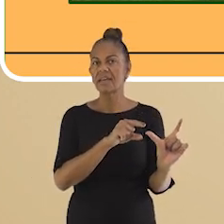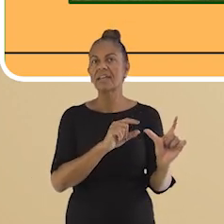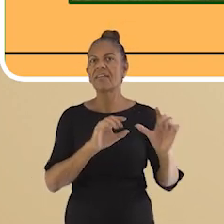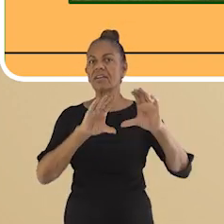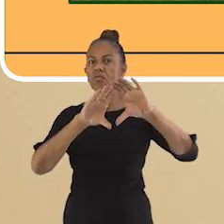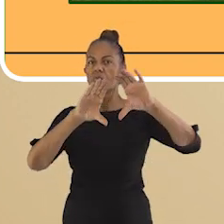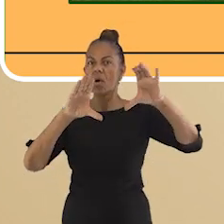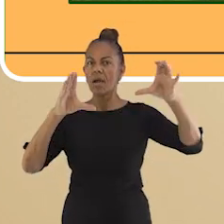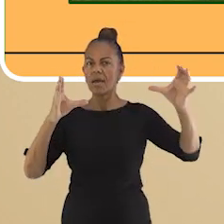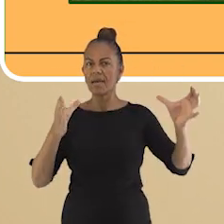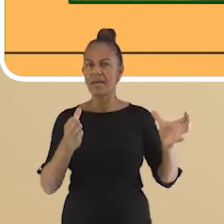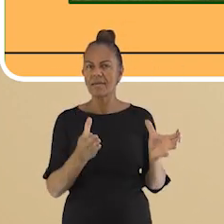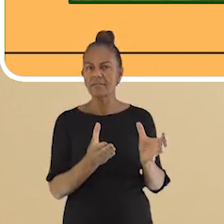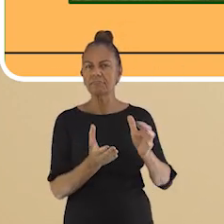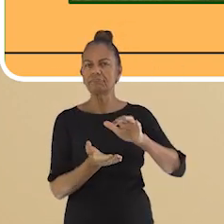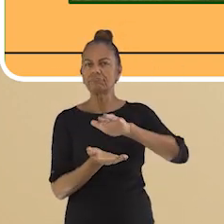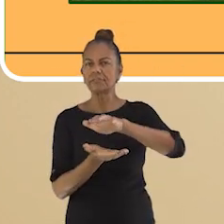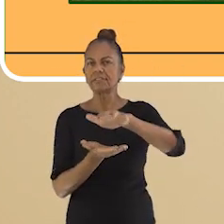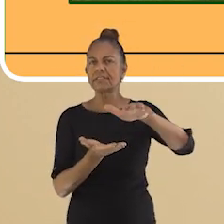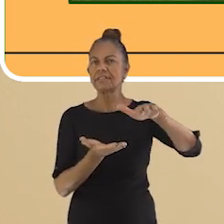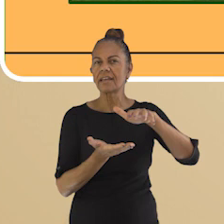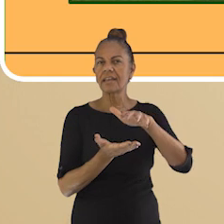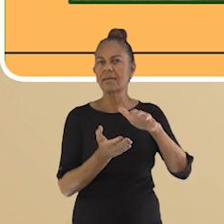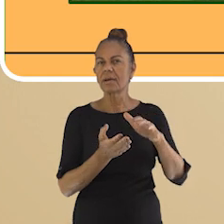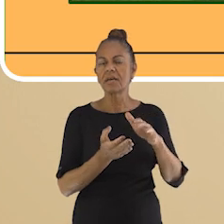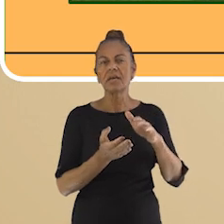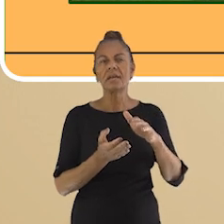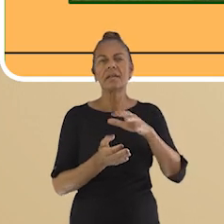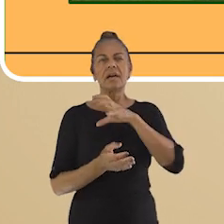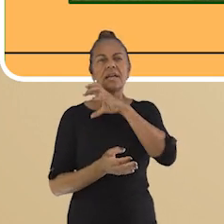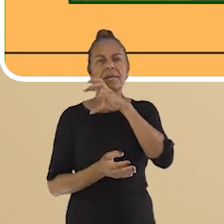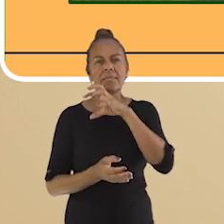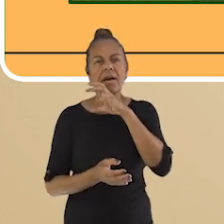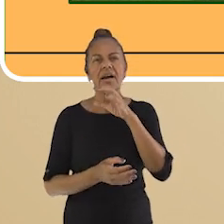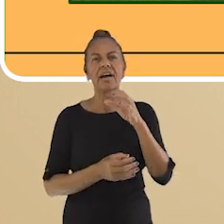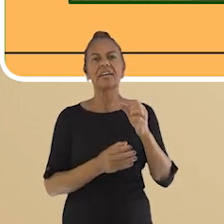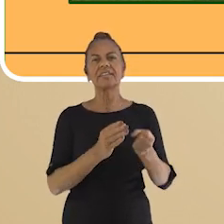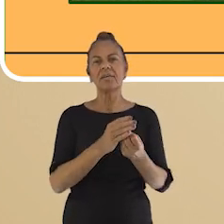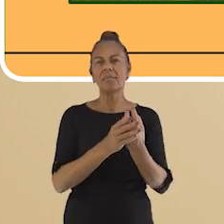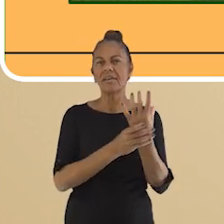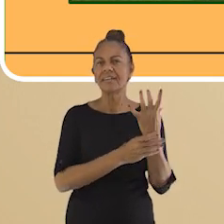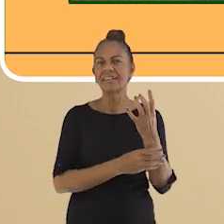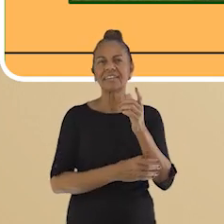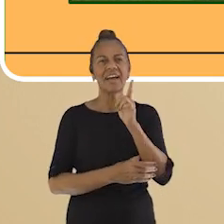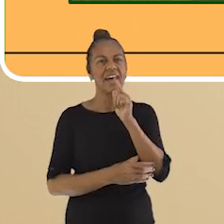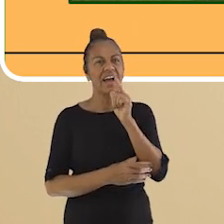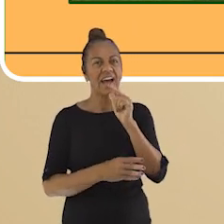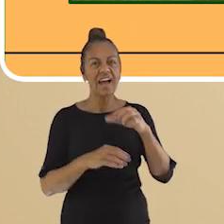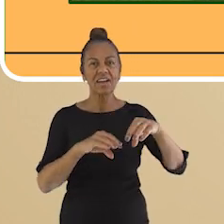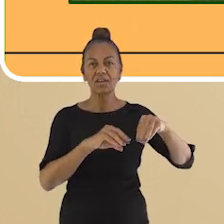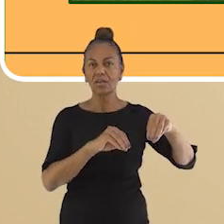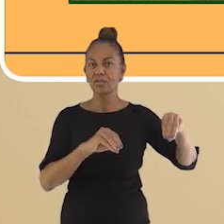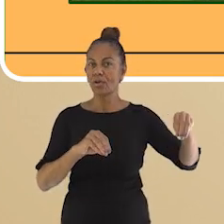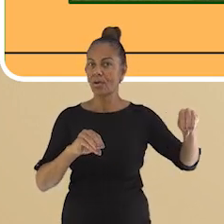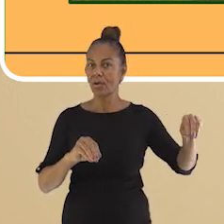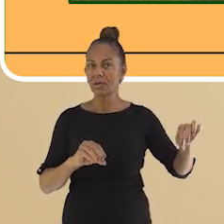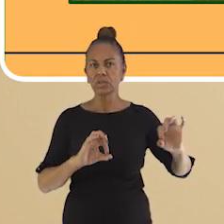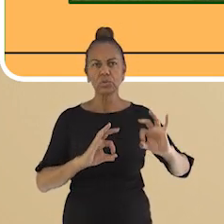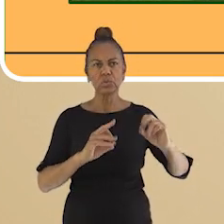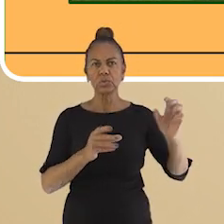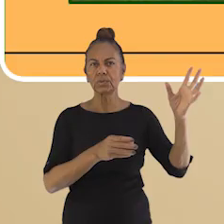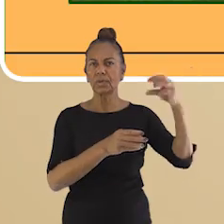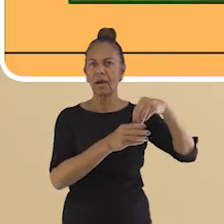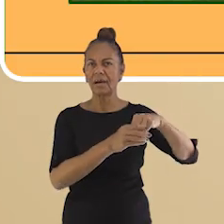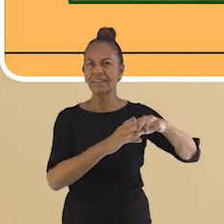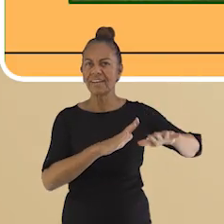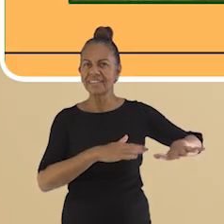do ecossistema como um todo, envolvendo os animais, as plantas, a água, o solo e tudo mais